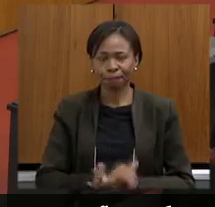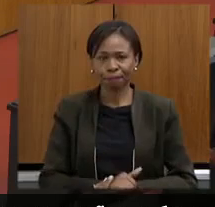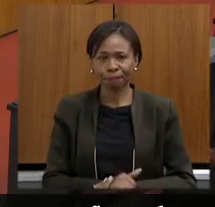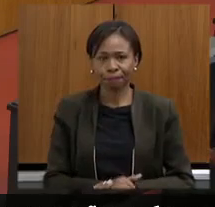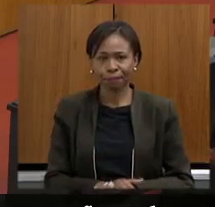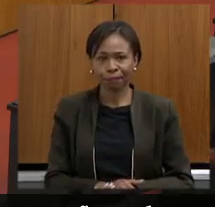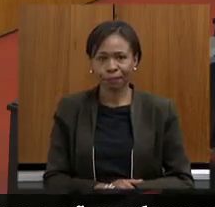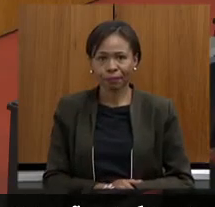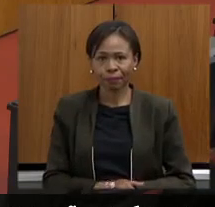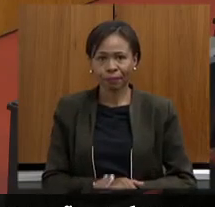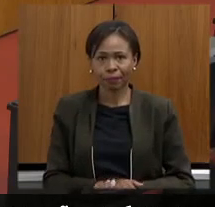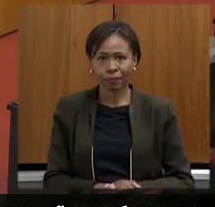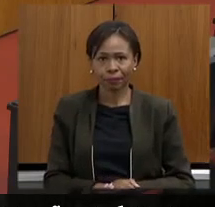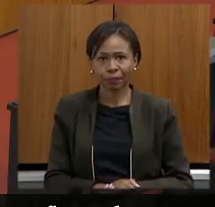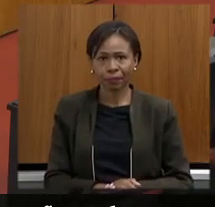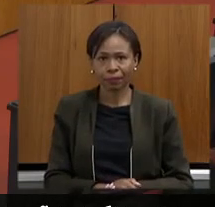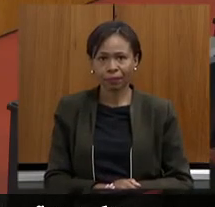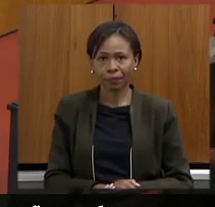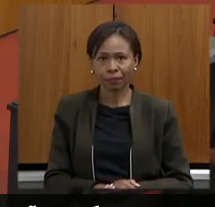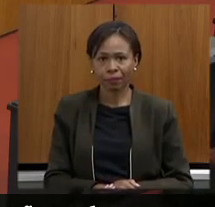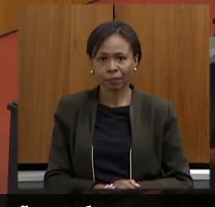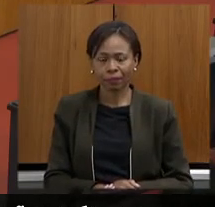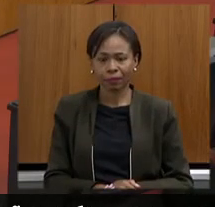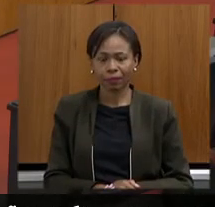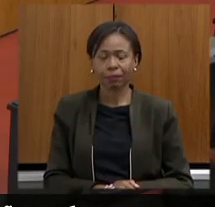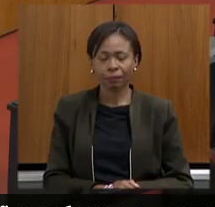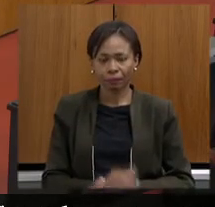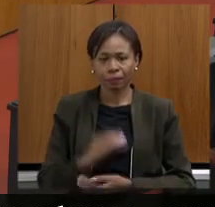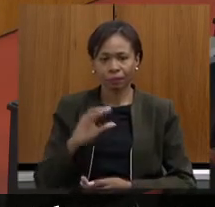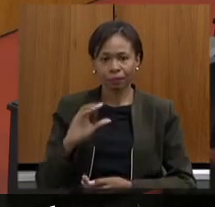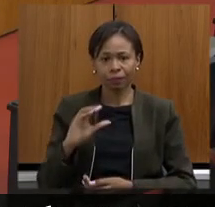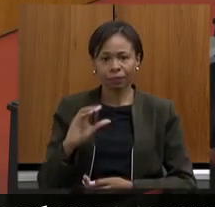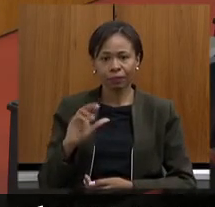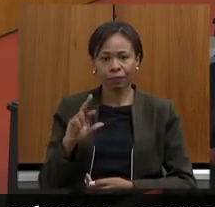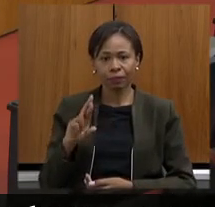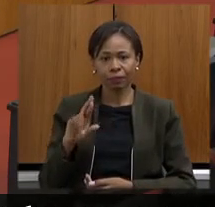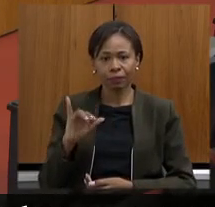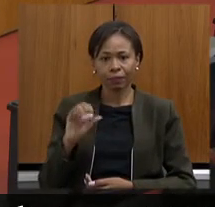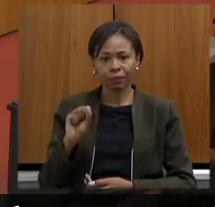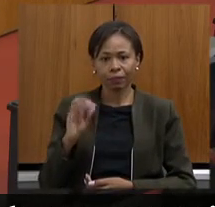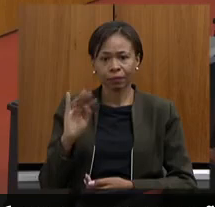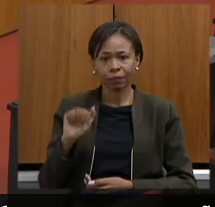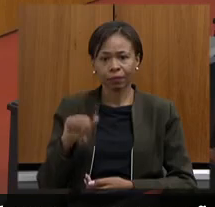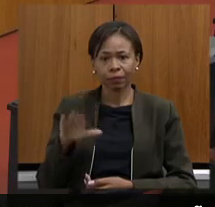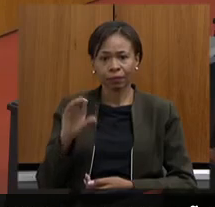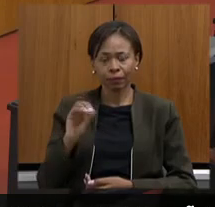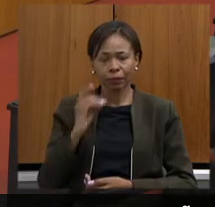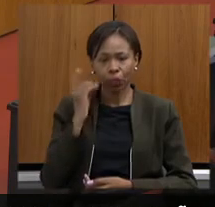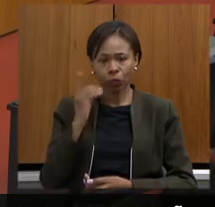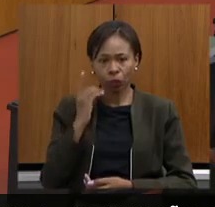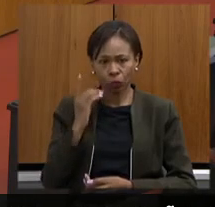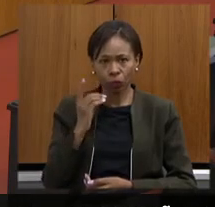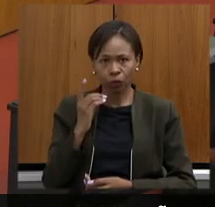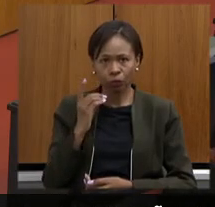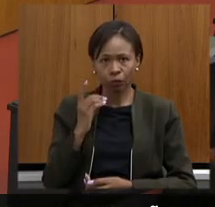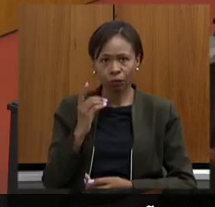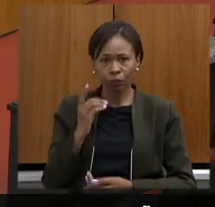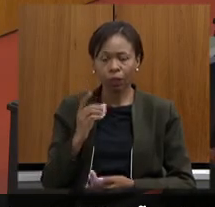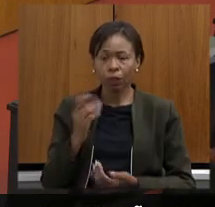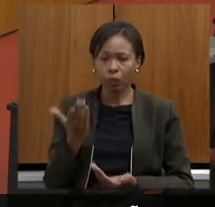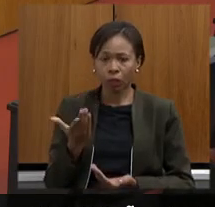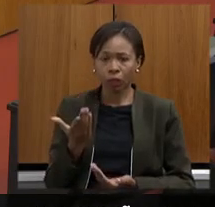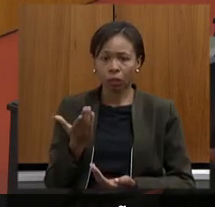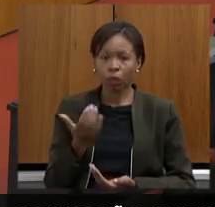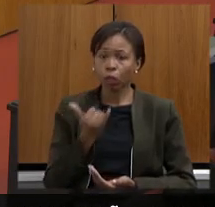o deputado se chama como eu pedi desculpas terem